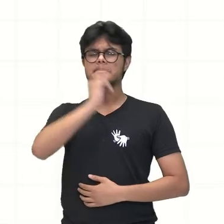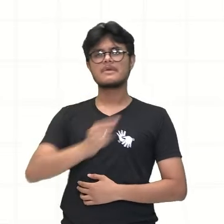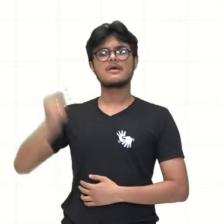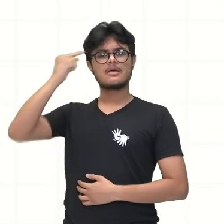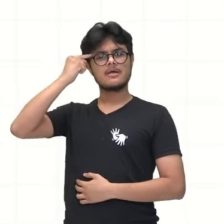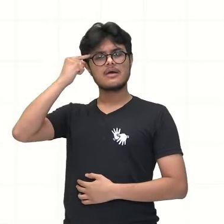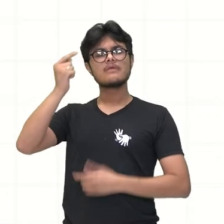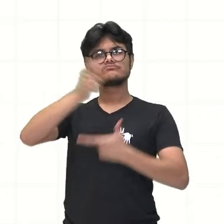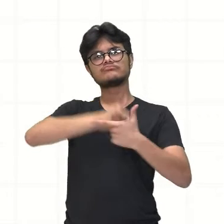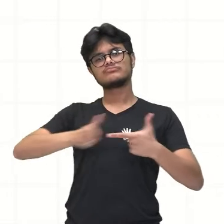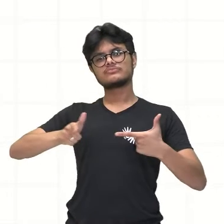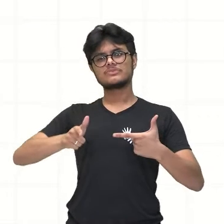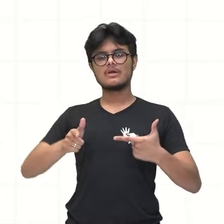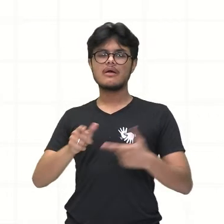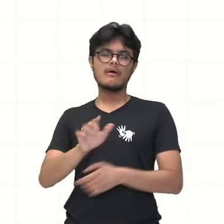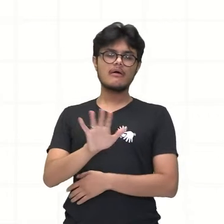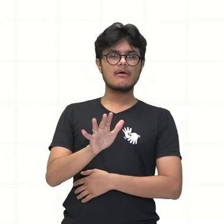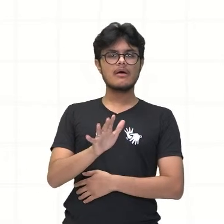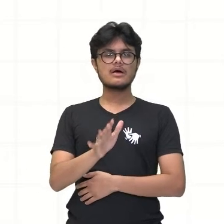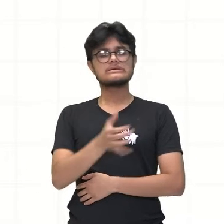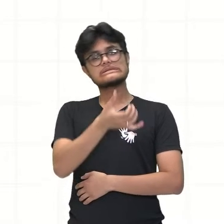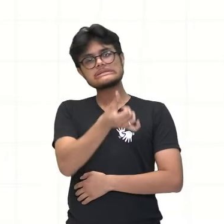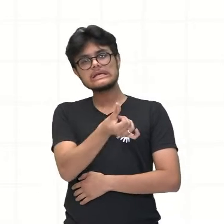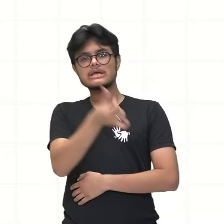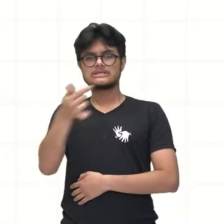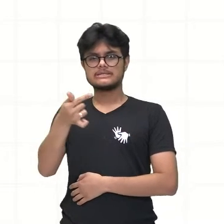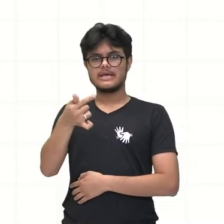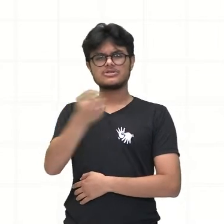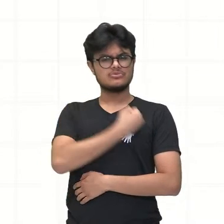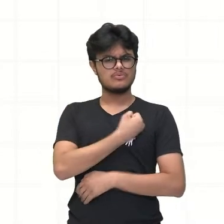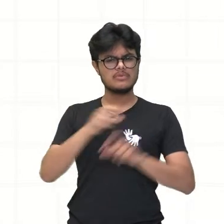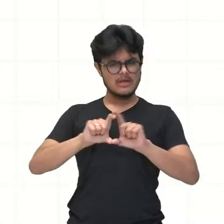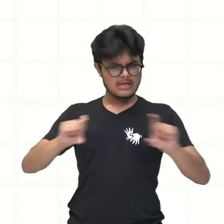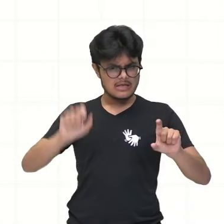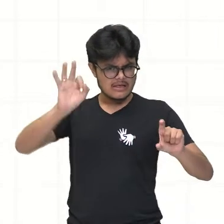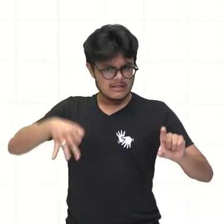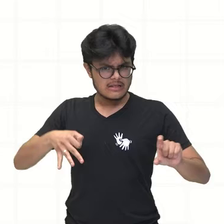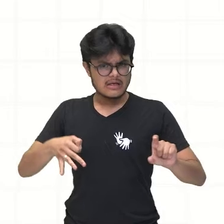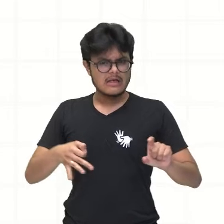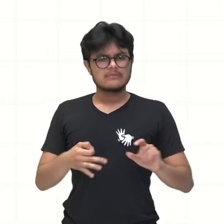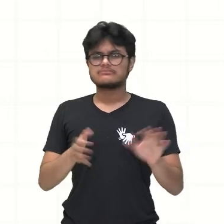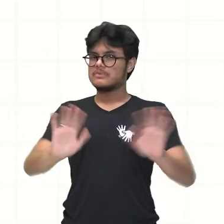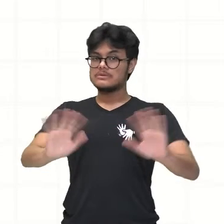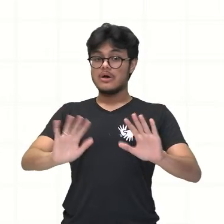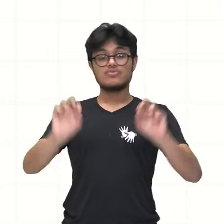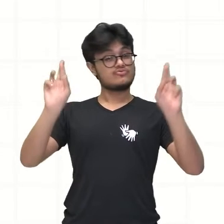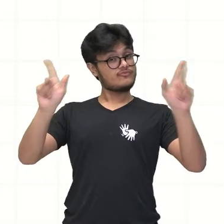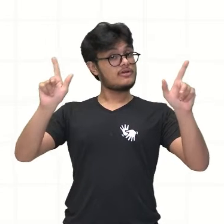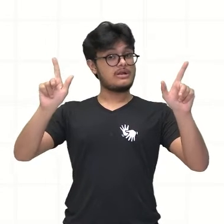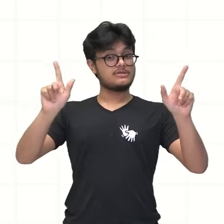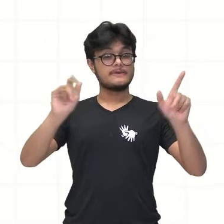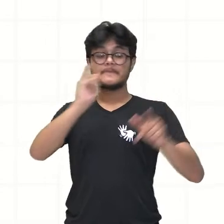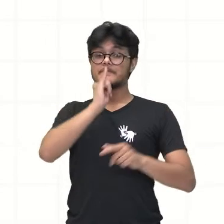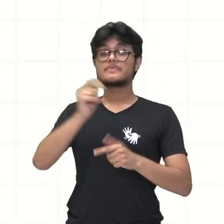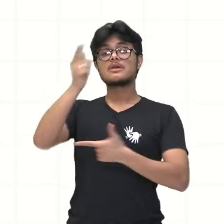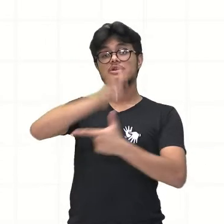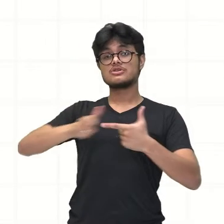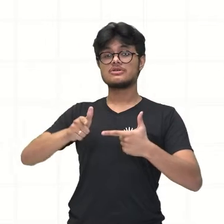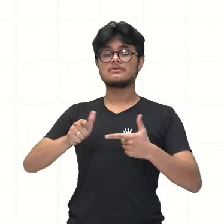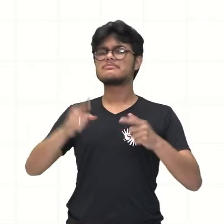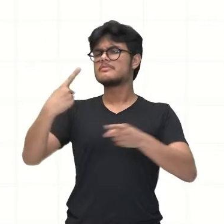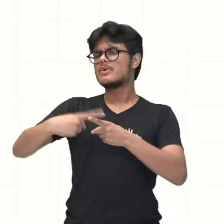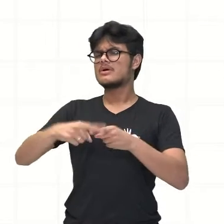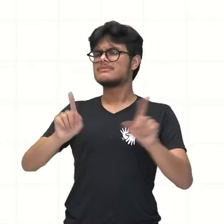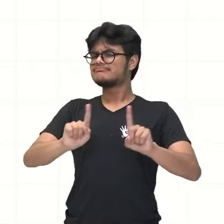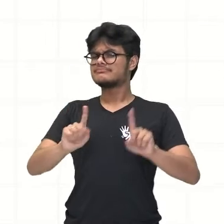eu vou dividir aqui por 7 valores, né? Porque eu estou somando 7 valores. Não. Por que